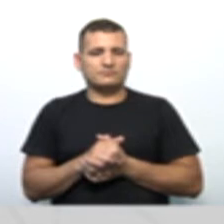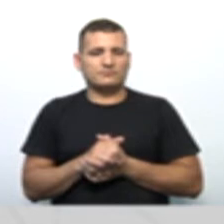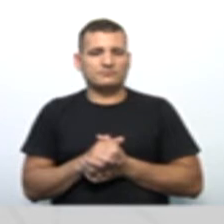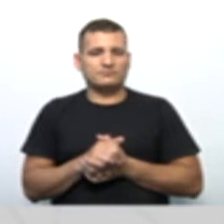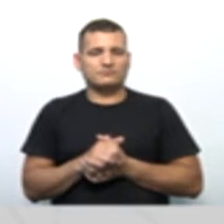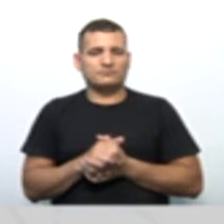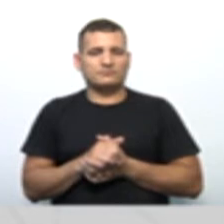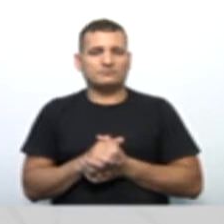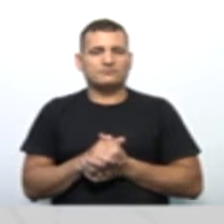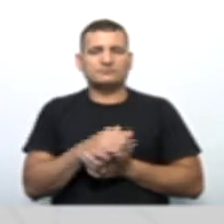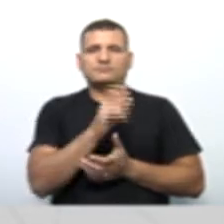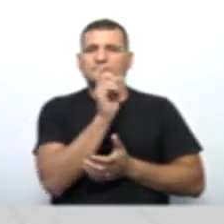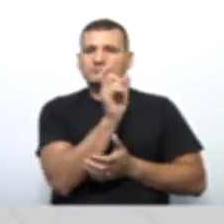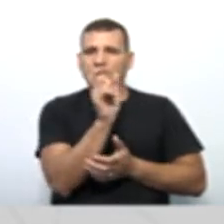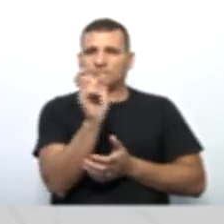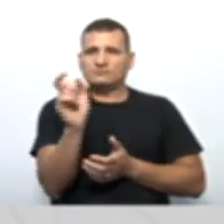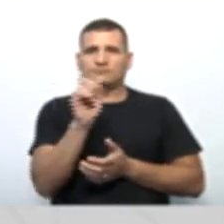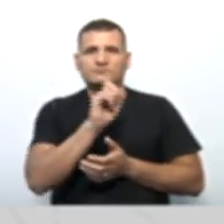puxa